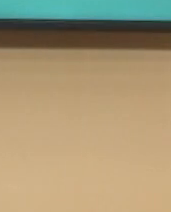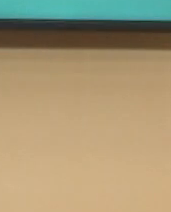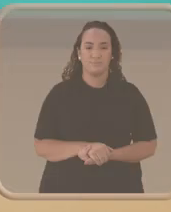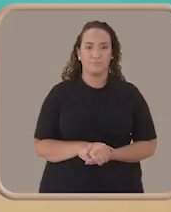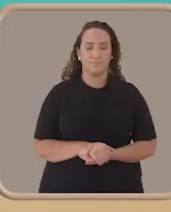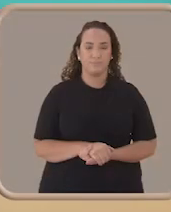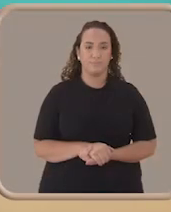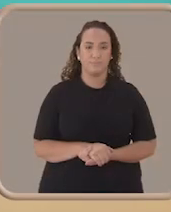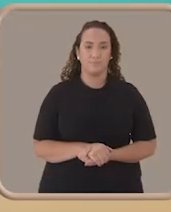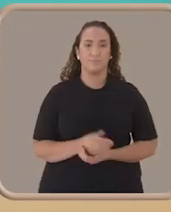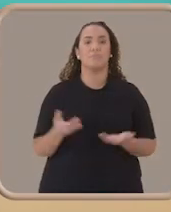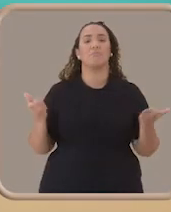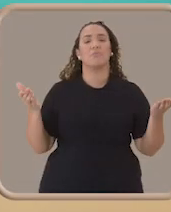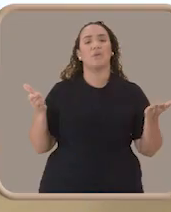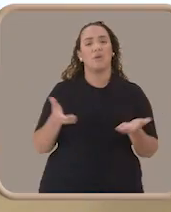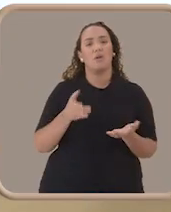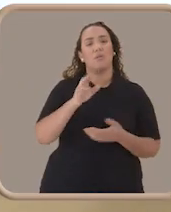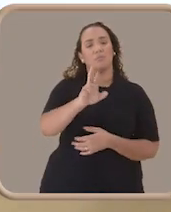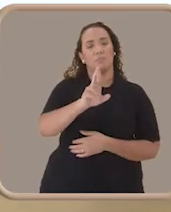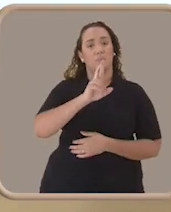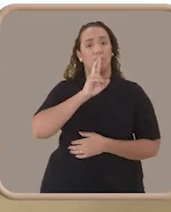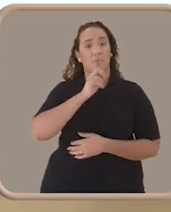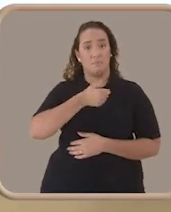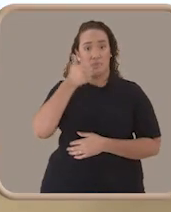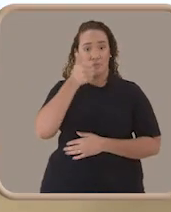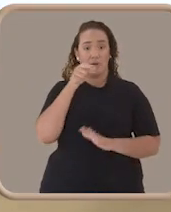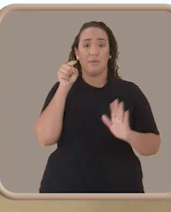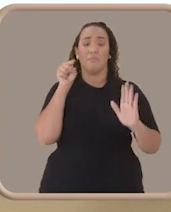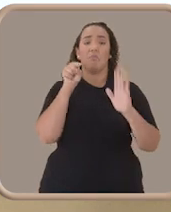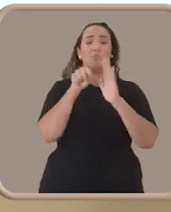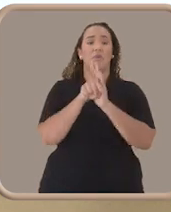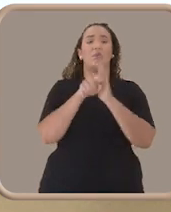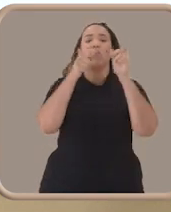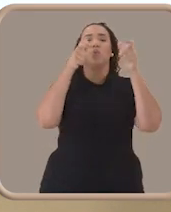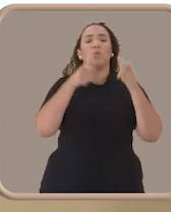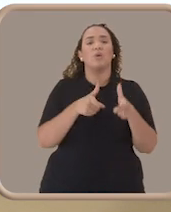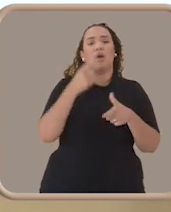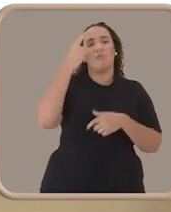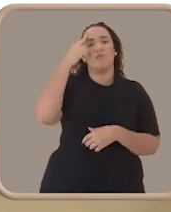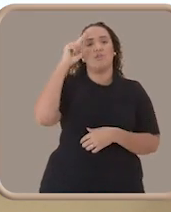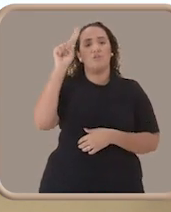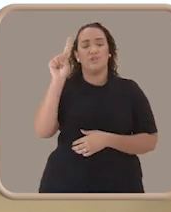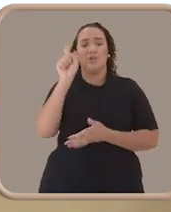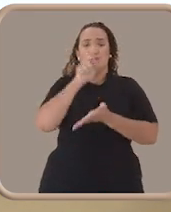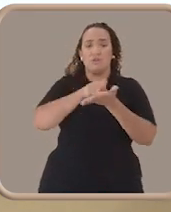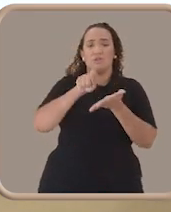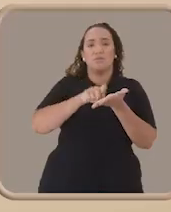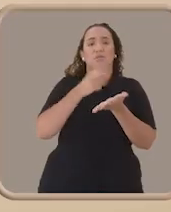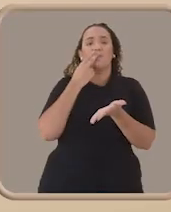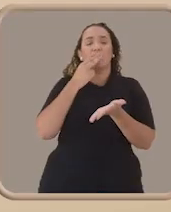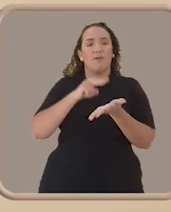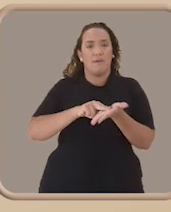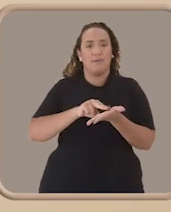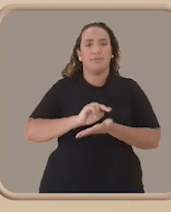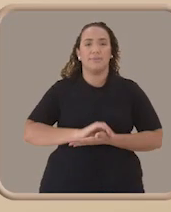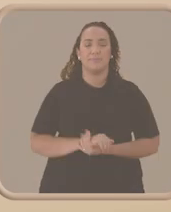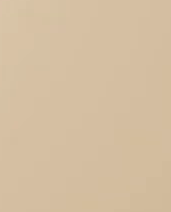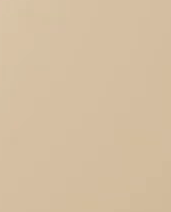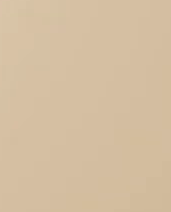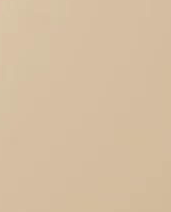E agora, me responda. Questão 1. Em que local e data a carta foi escrita?